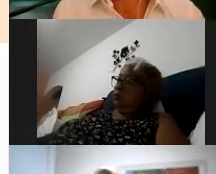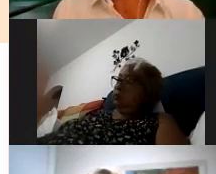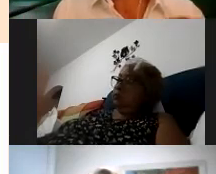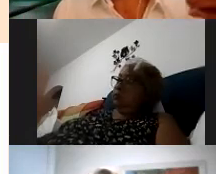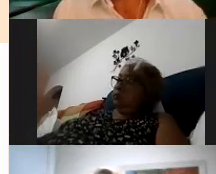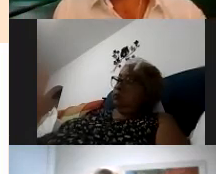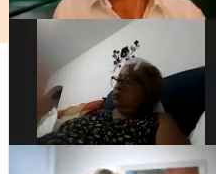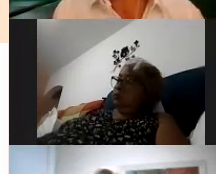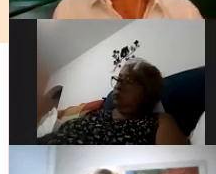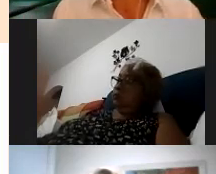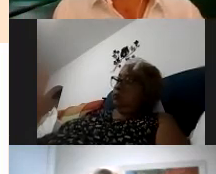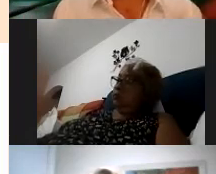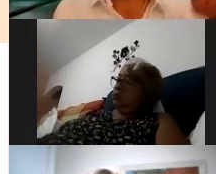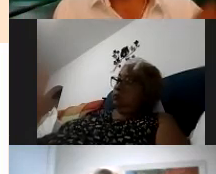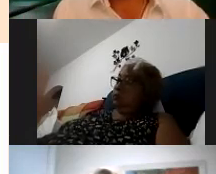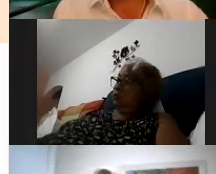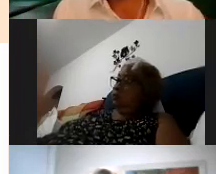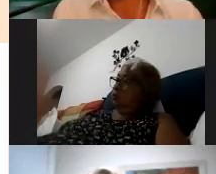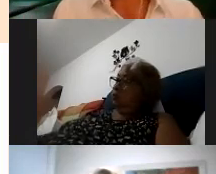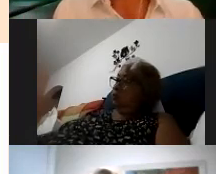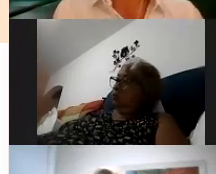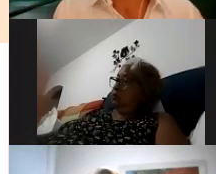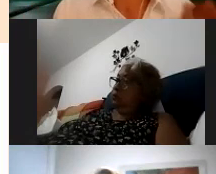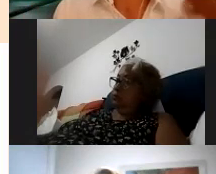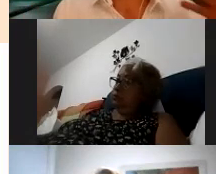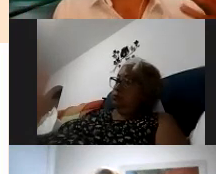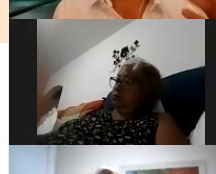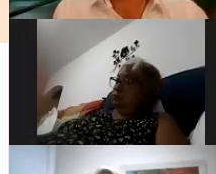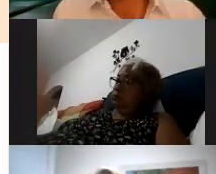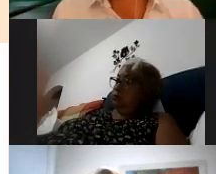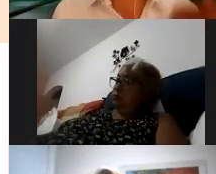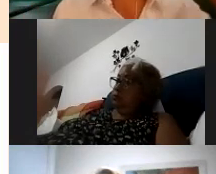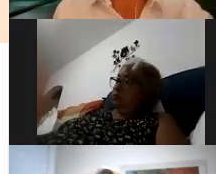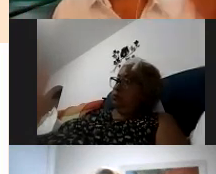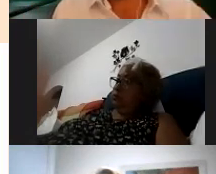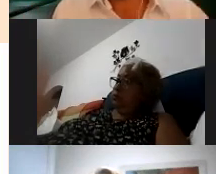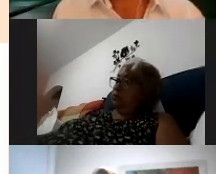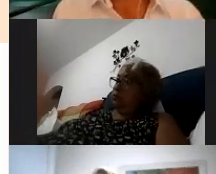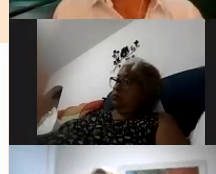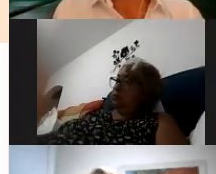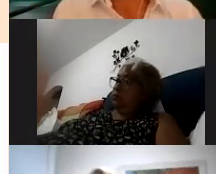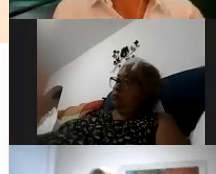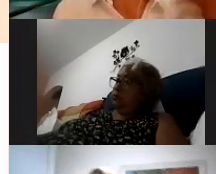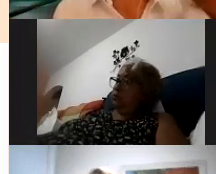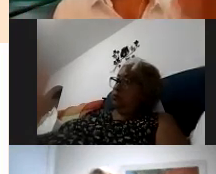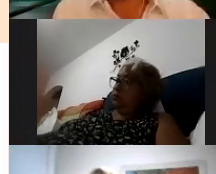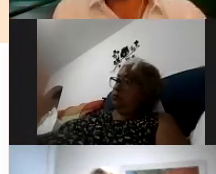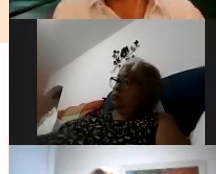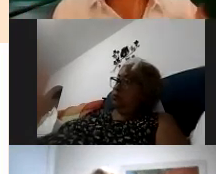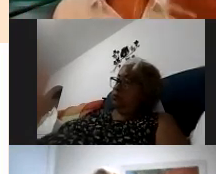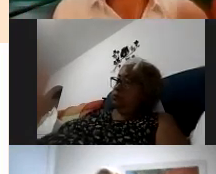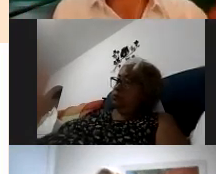médico, ele coloca na pessoa com deficiência, todas as questões e todas